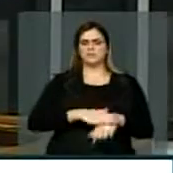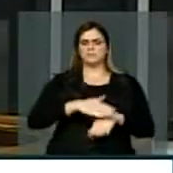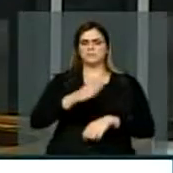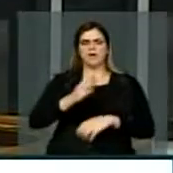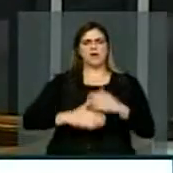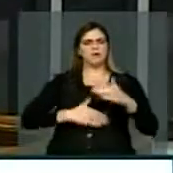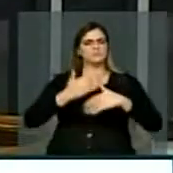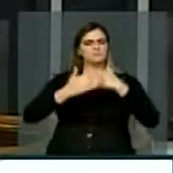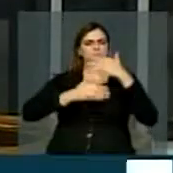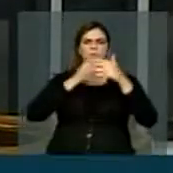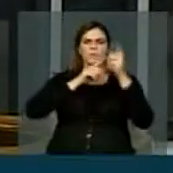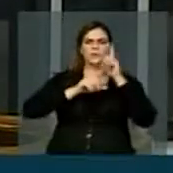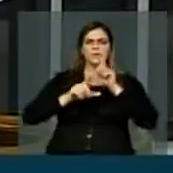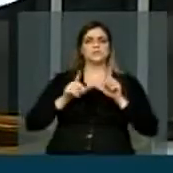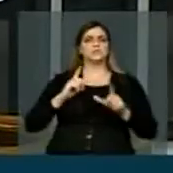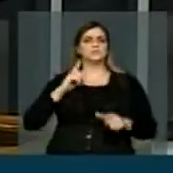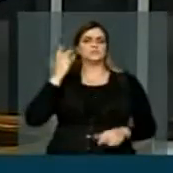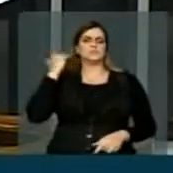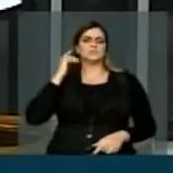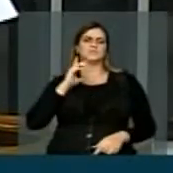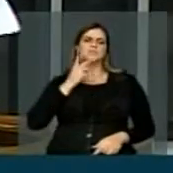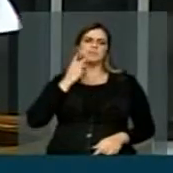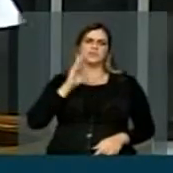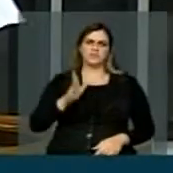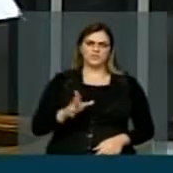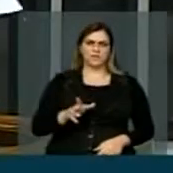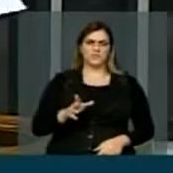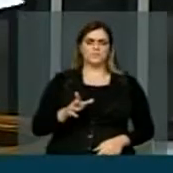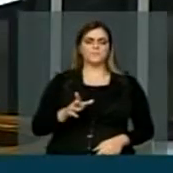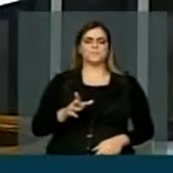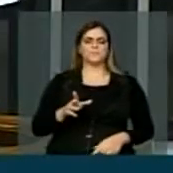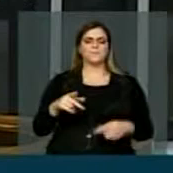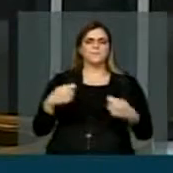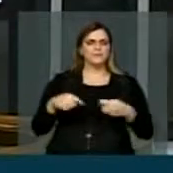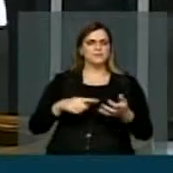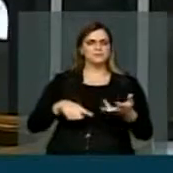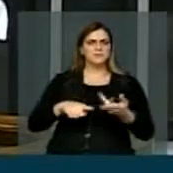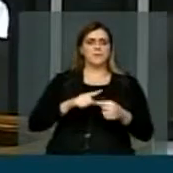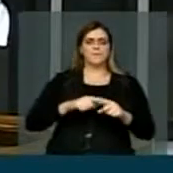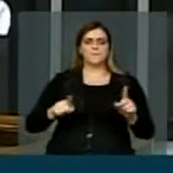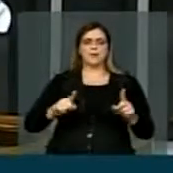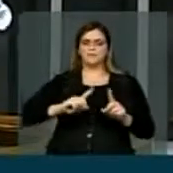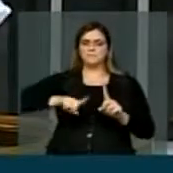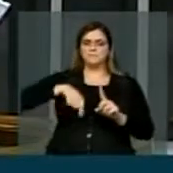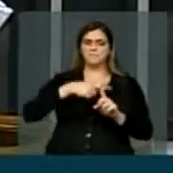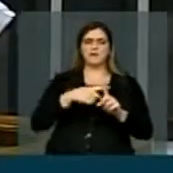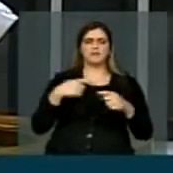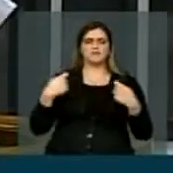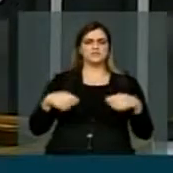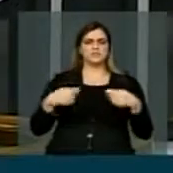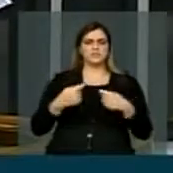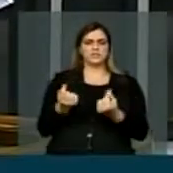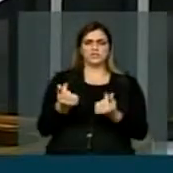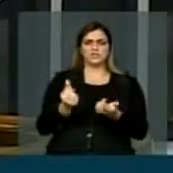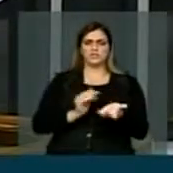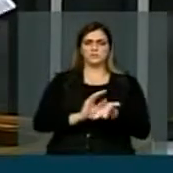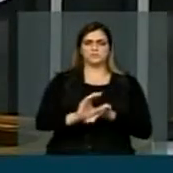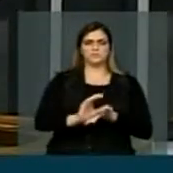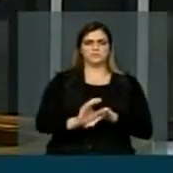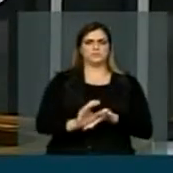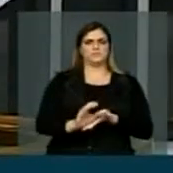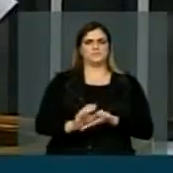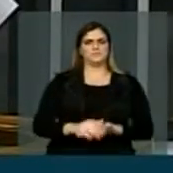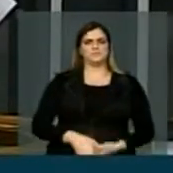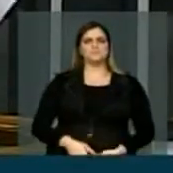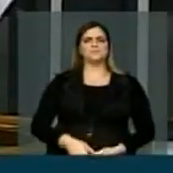mais, além das medidas citadas anteriormente. Necessitamos urgentemente de um financiamento, deputado